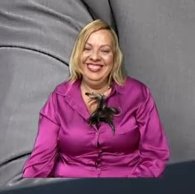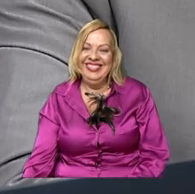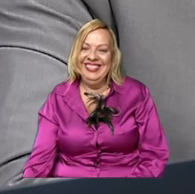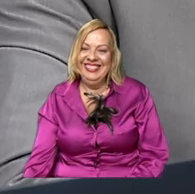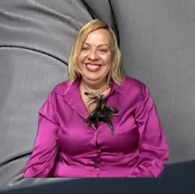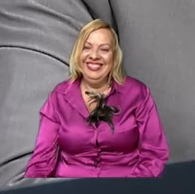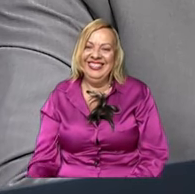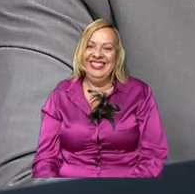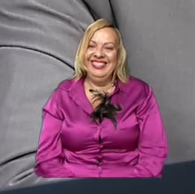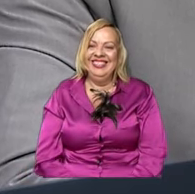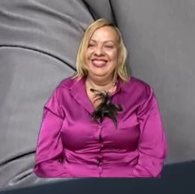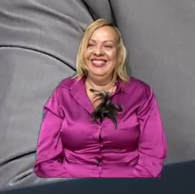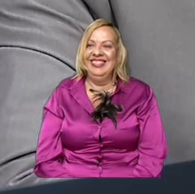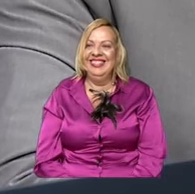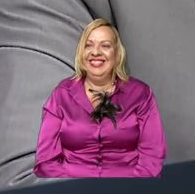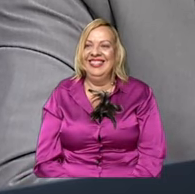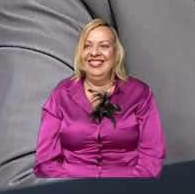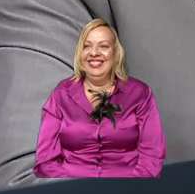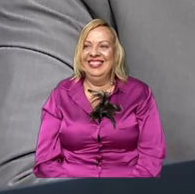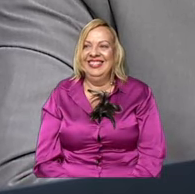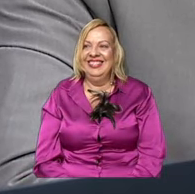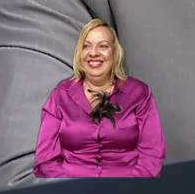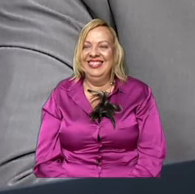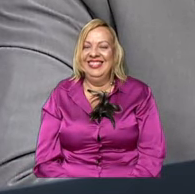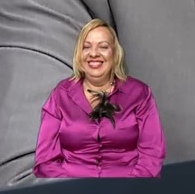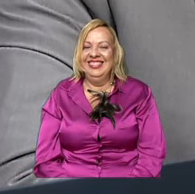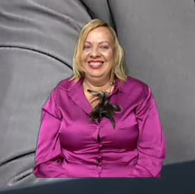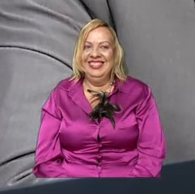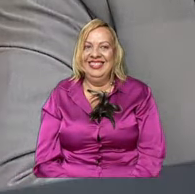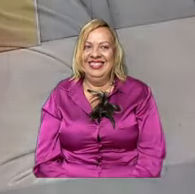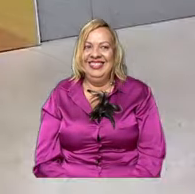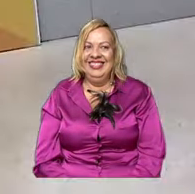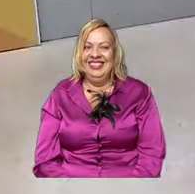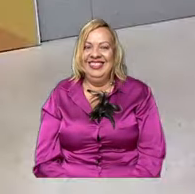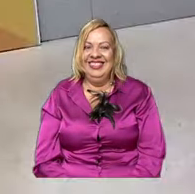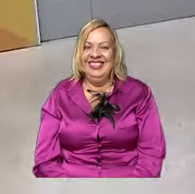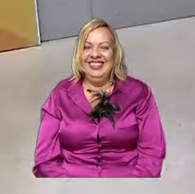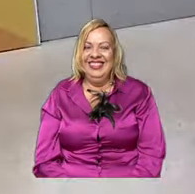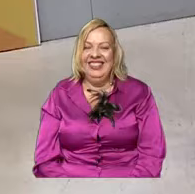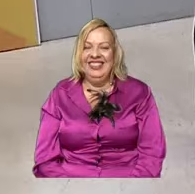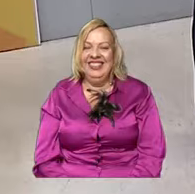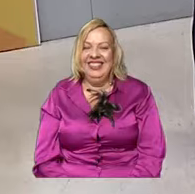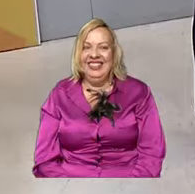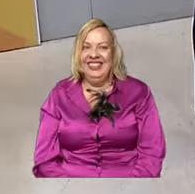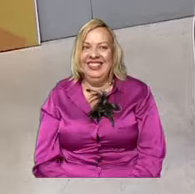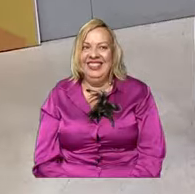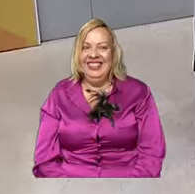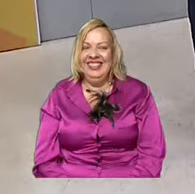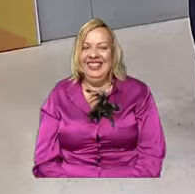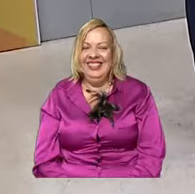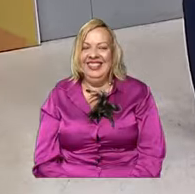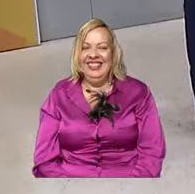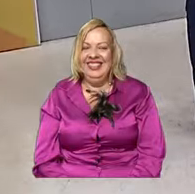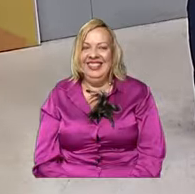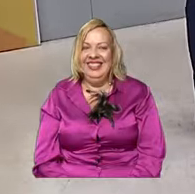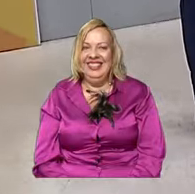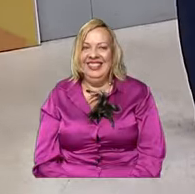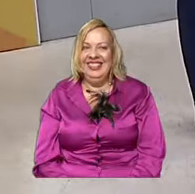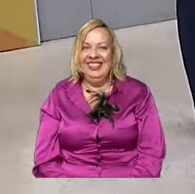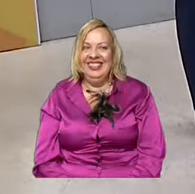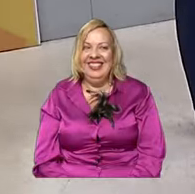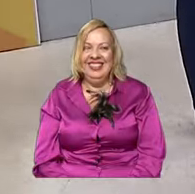Brincadeira, hein? Então, demais, viu? A torcida adversária aqui reclamando. É a oposição, né? A oposição fala assim,